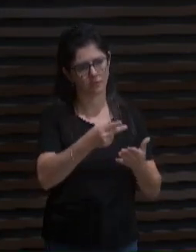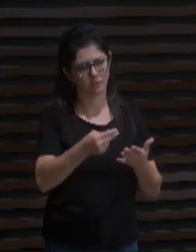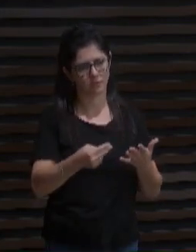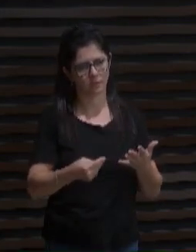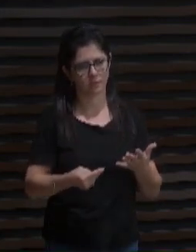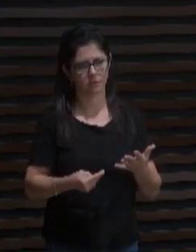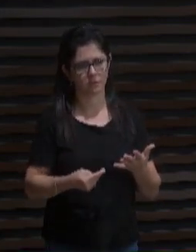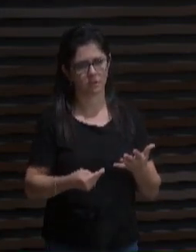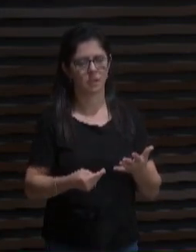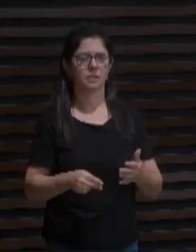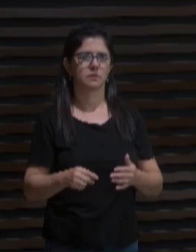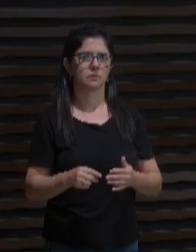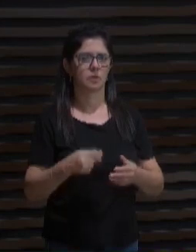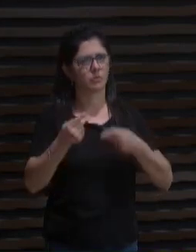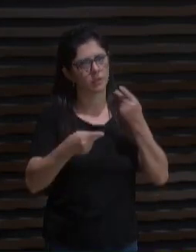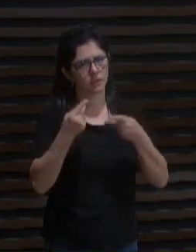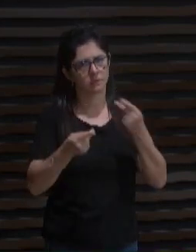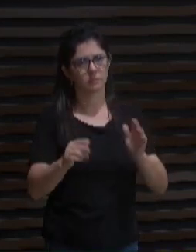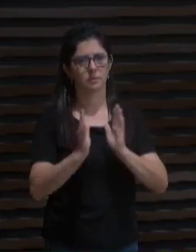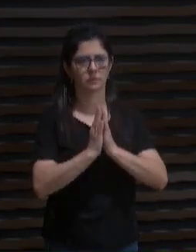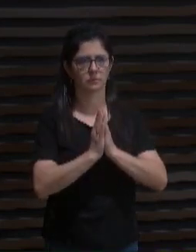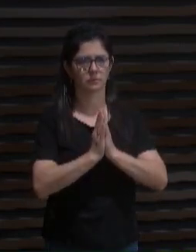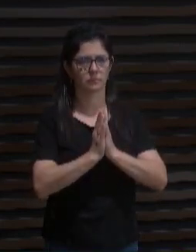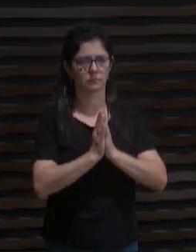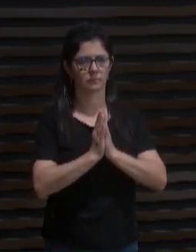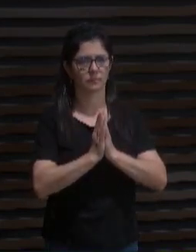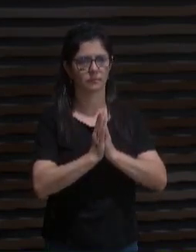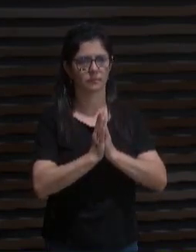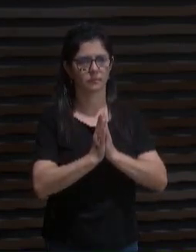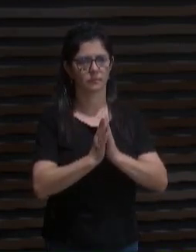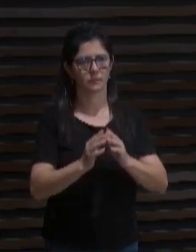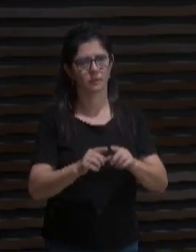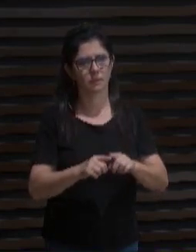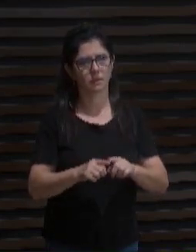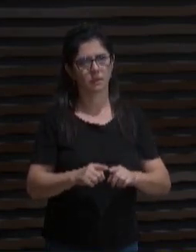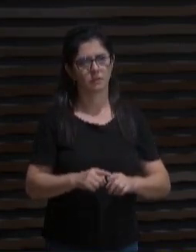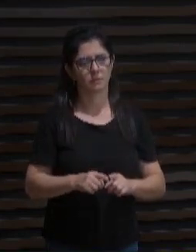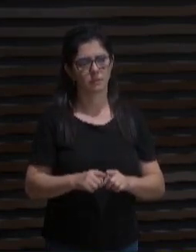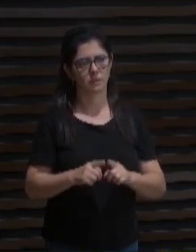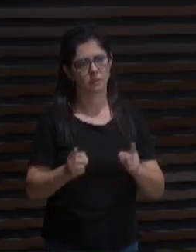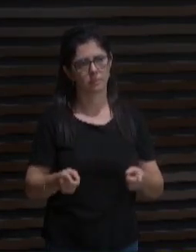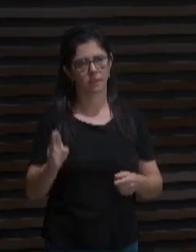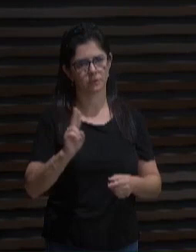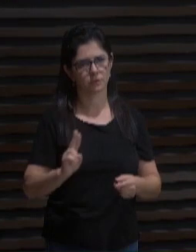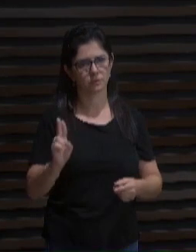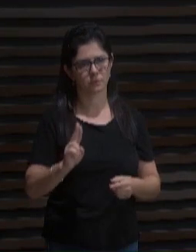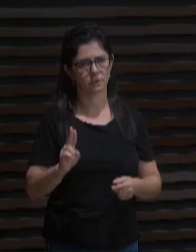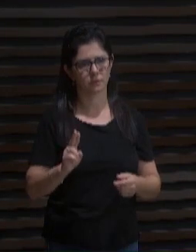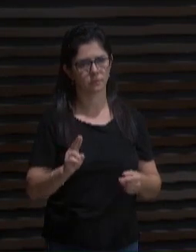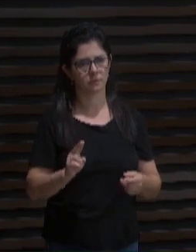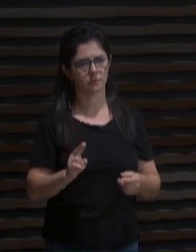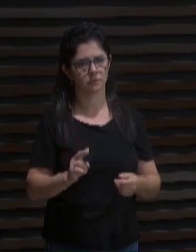falando sobre a oração. Eu tenho mais duas aqui que a gente tem um limite de linhas aqui no boletim.